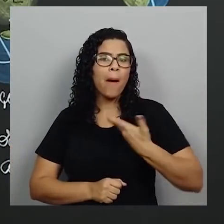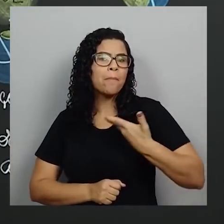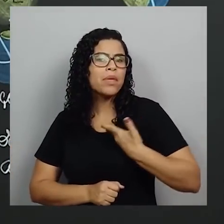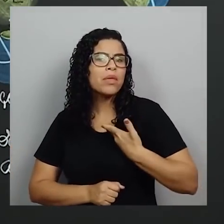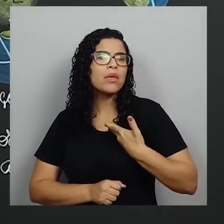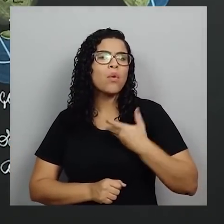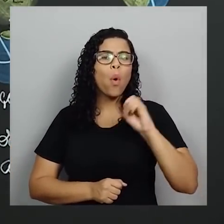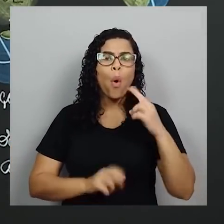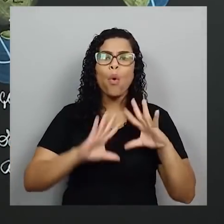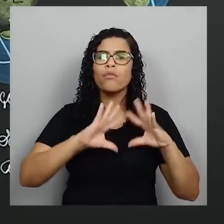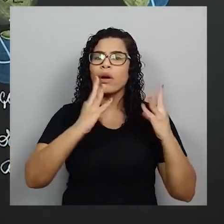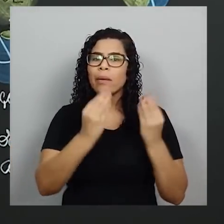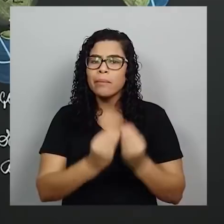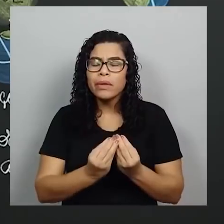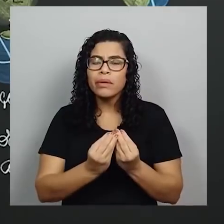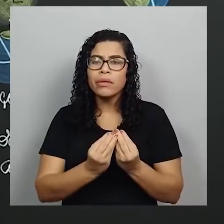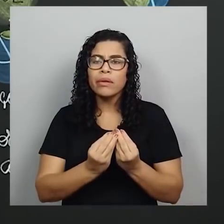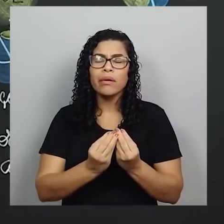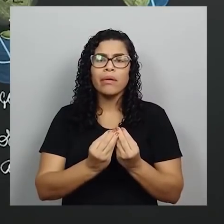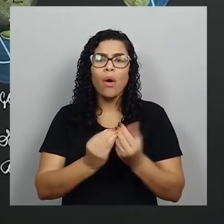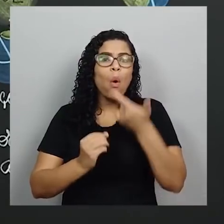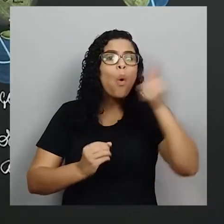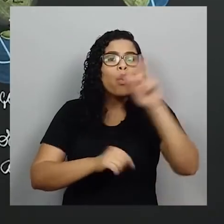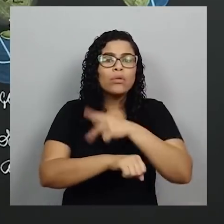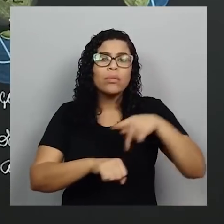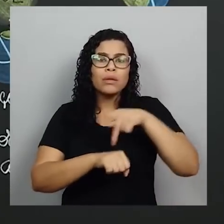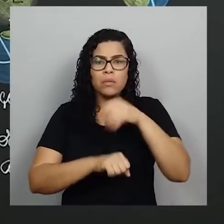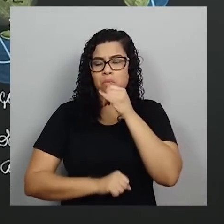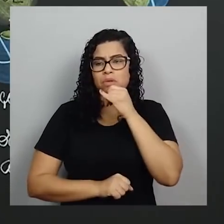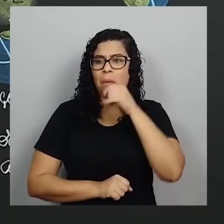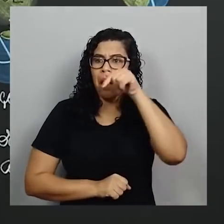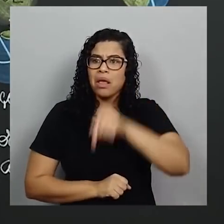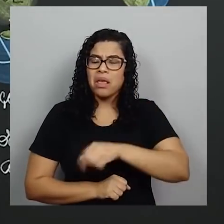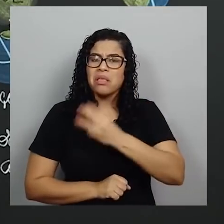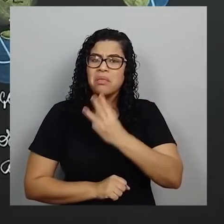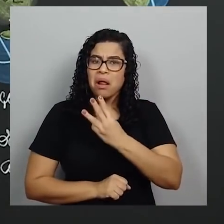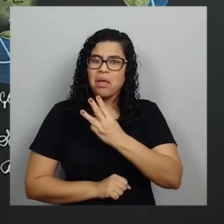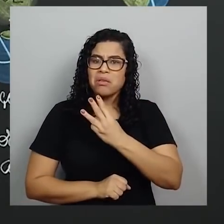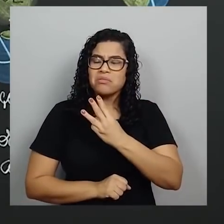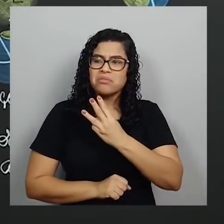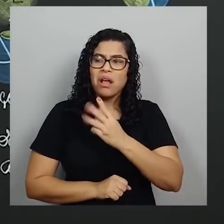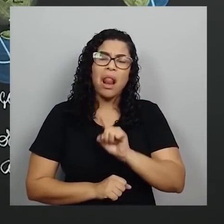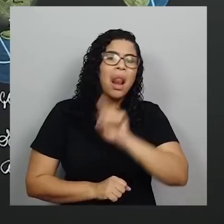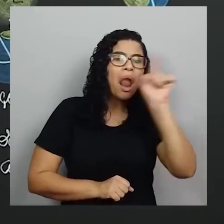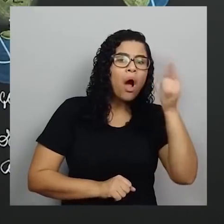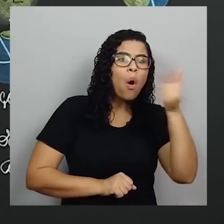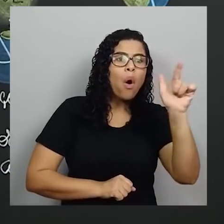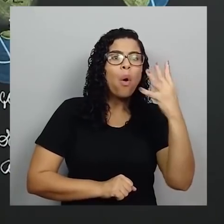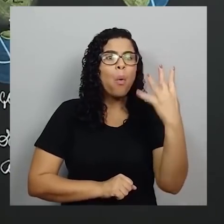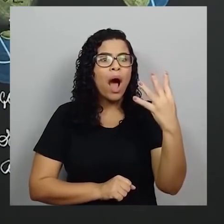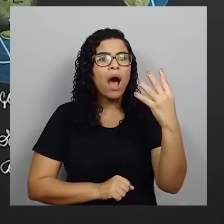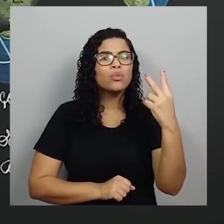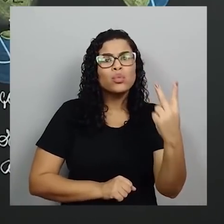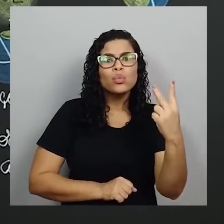país, ou às vezes está acompanhando um jogo, você fala, gente, que curioso, né? Aqui são 3 e lá são 2 horas a mais,